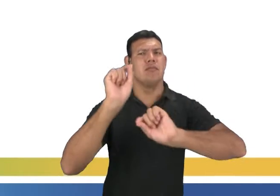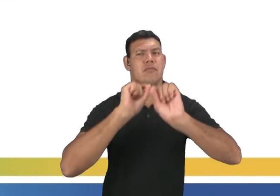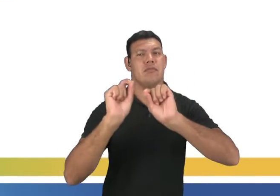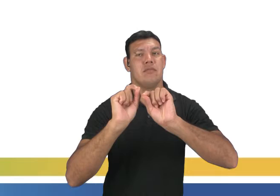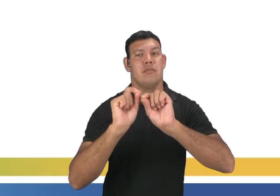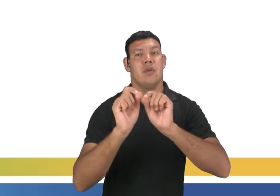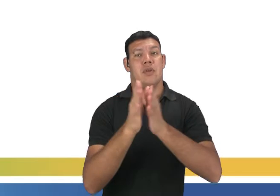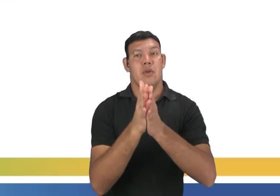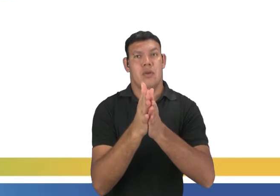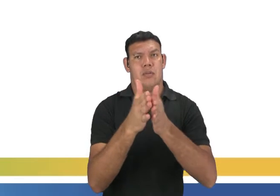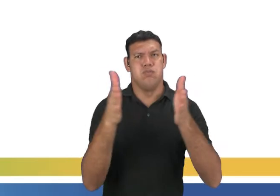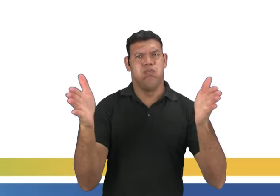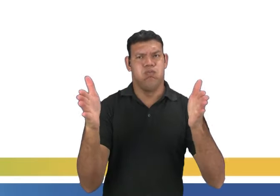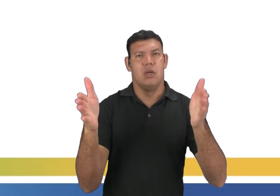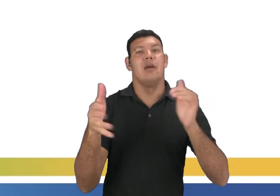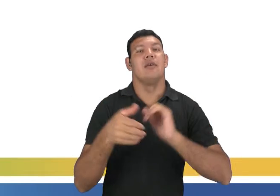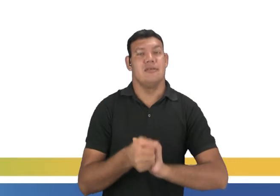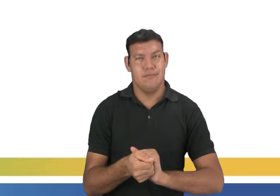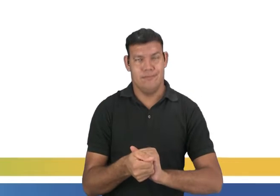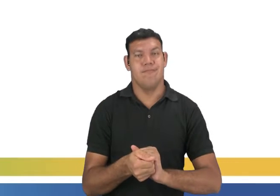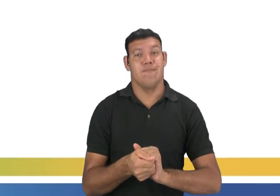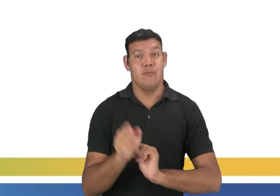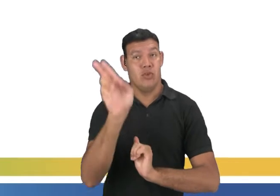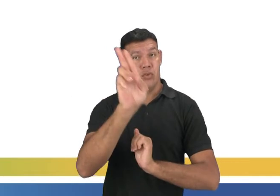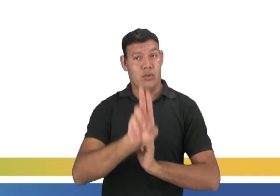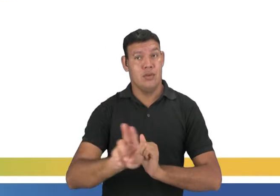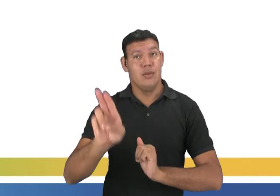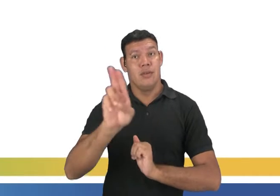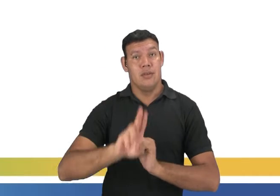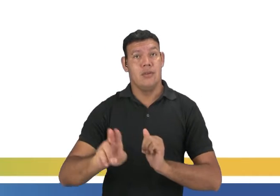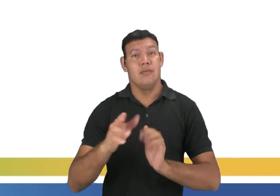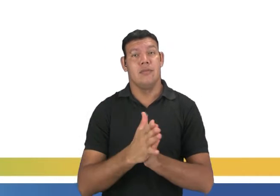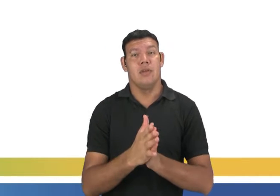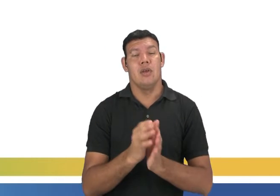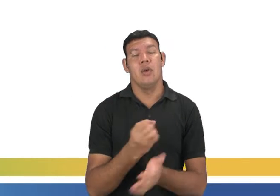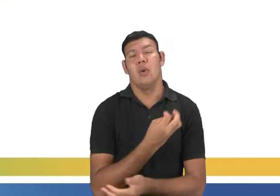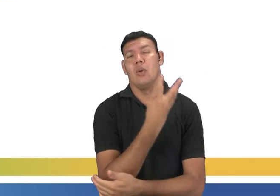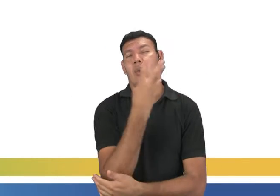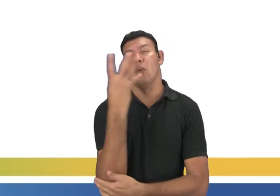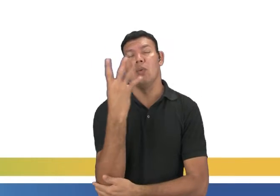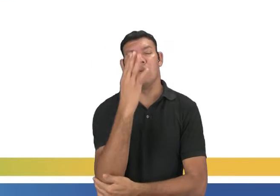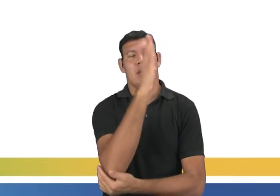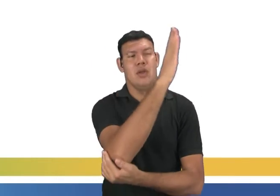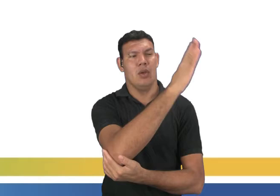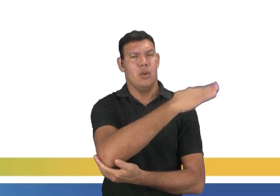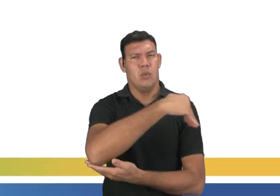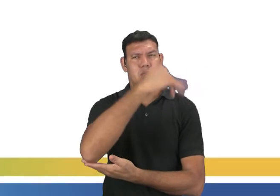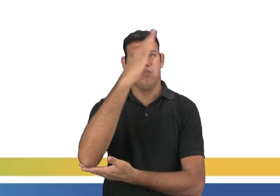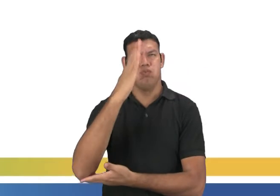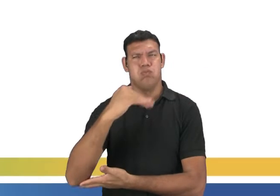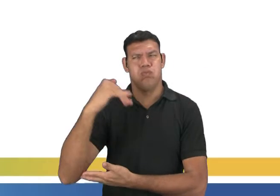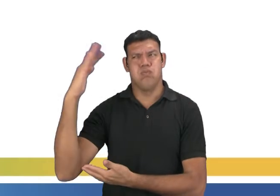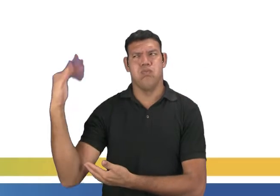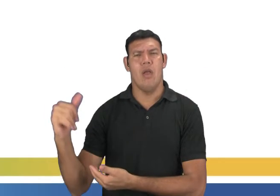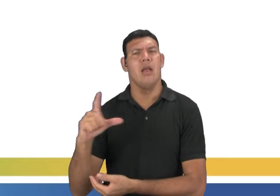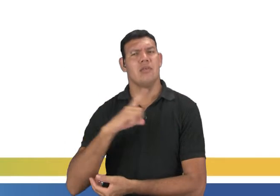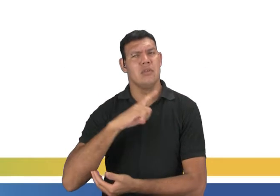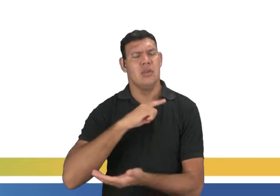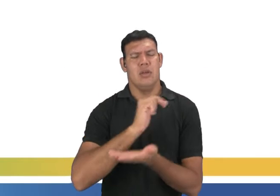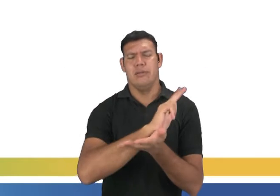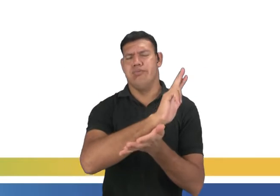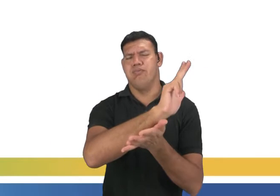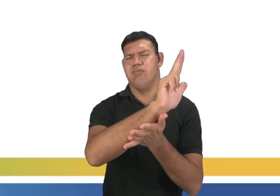grandeza física, que nesse caso está sendo utilizada para contar ali a quantidade de ondas, mas existem vários tipos de